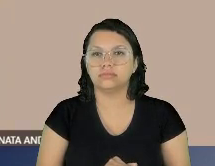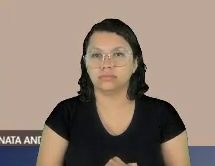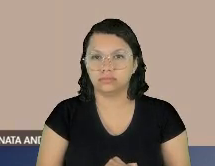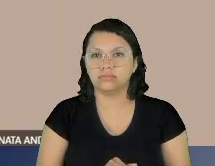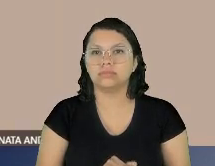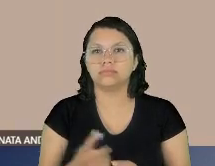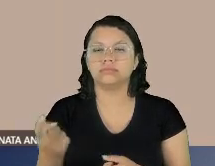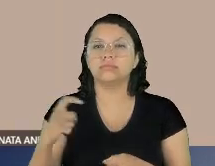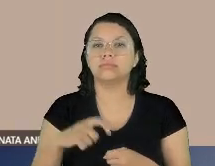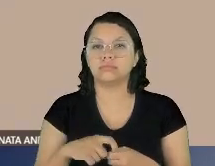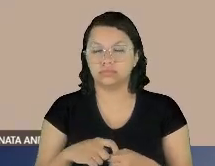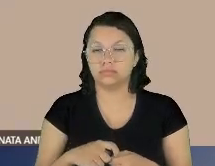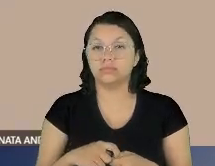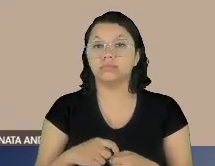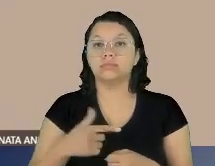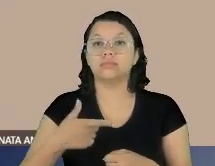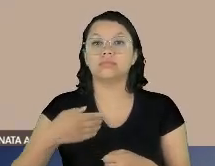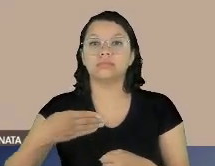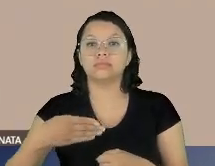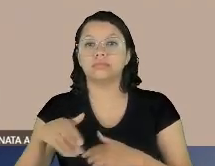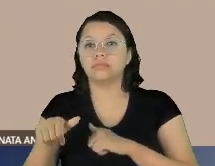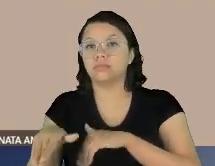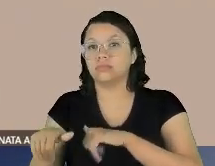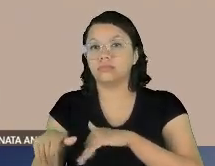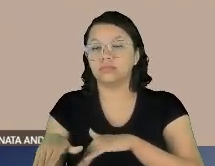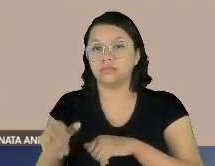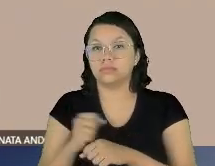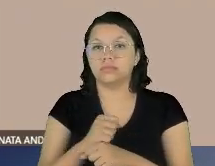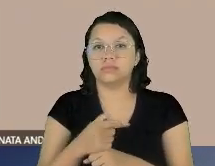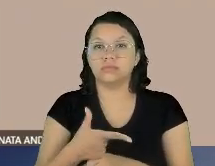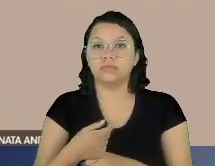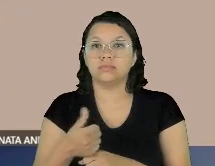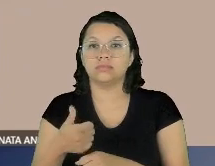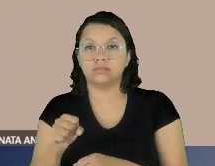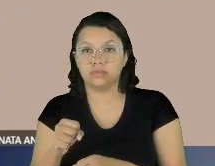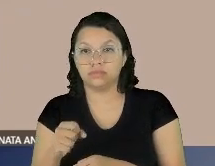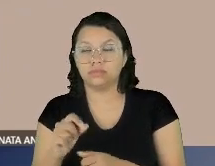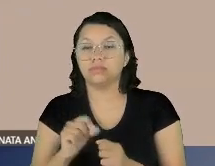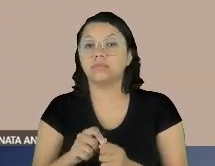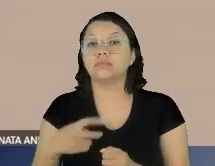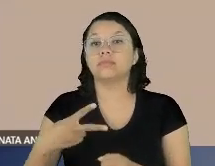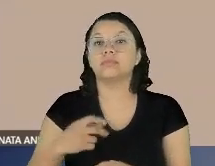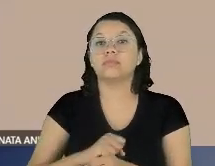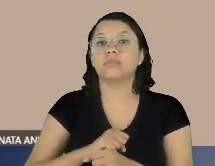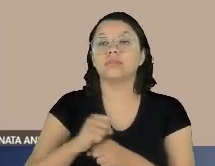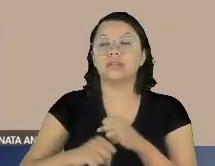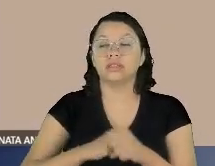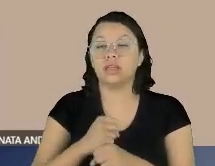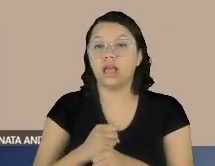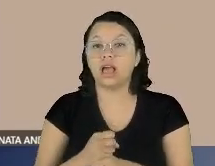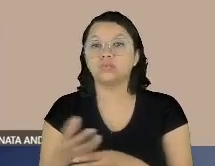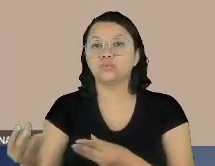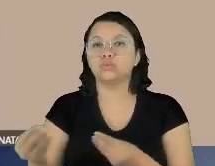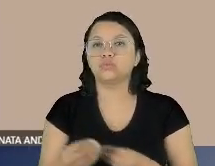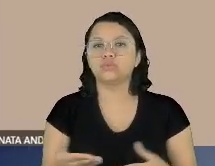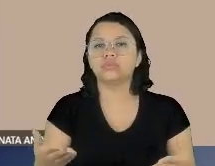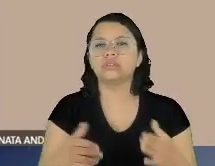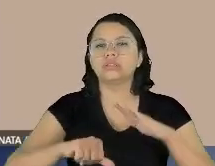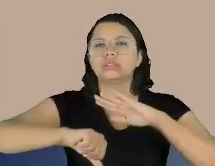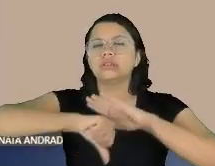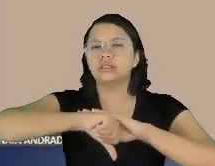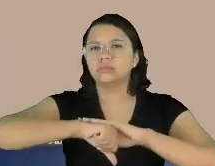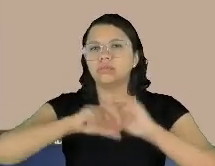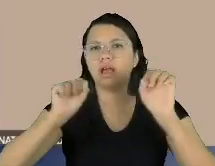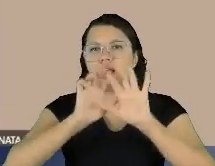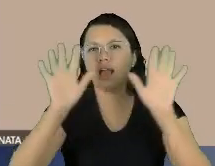de 24 de setembro de 2018, que fará 2 anos daqui a 2 dias, trouxe esse crime para